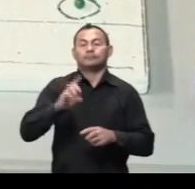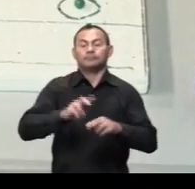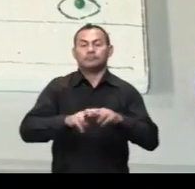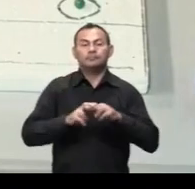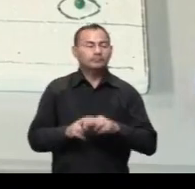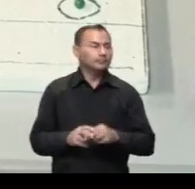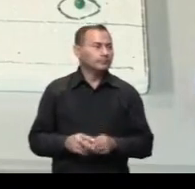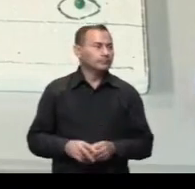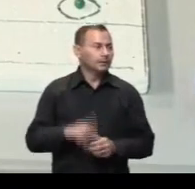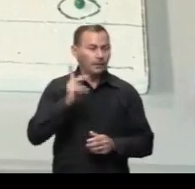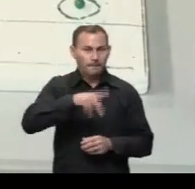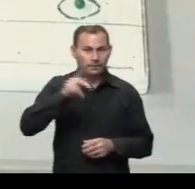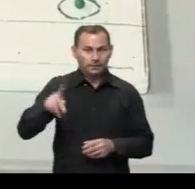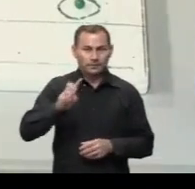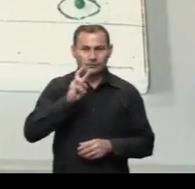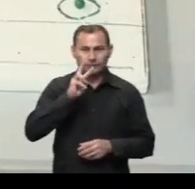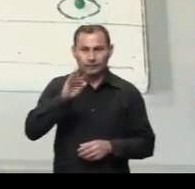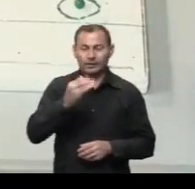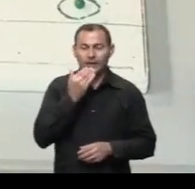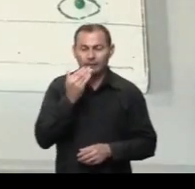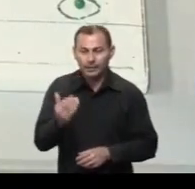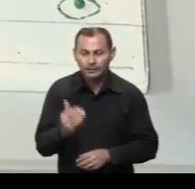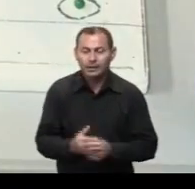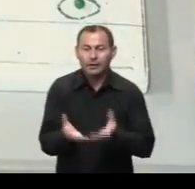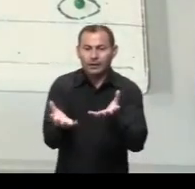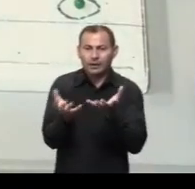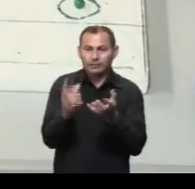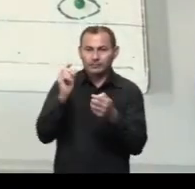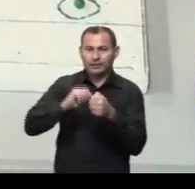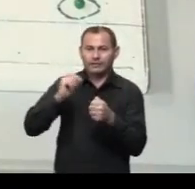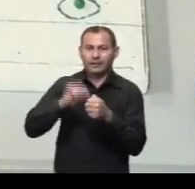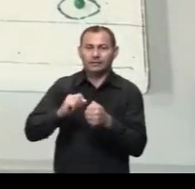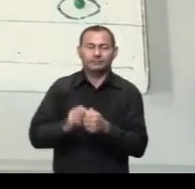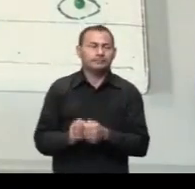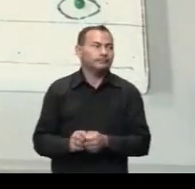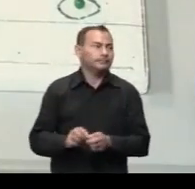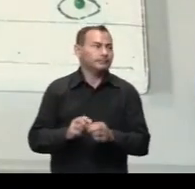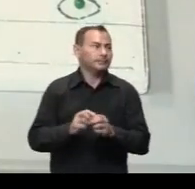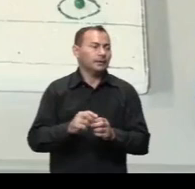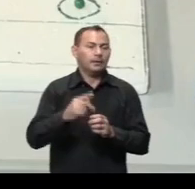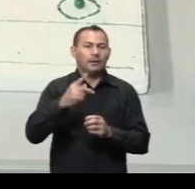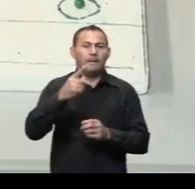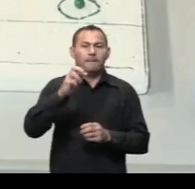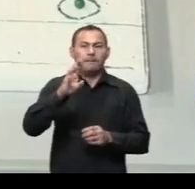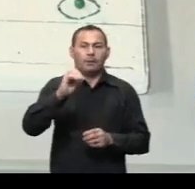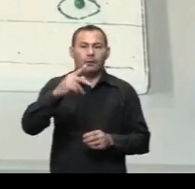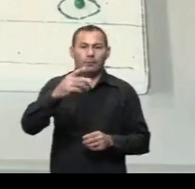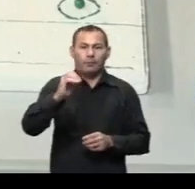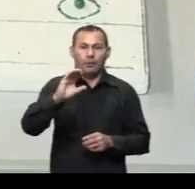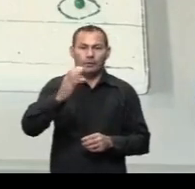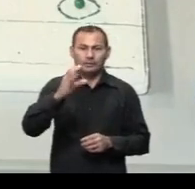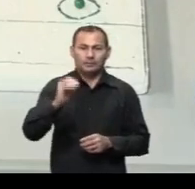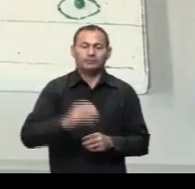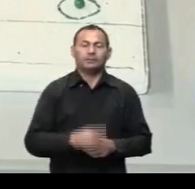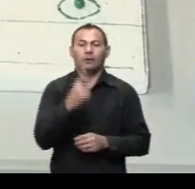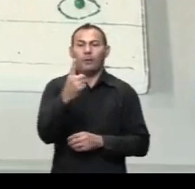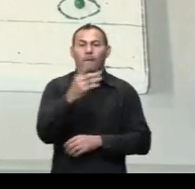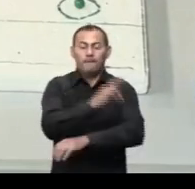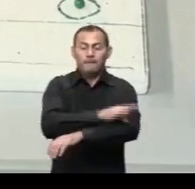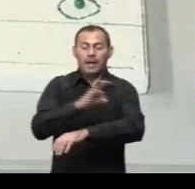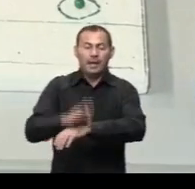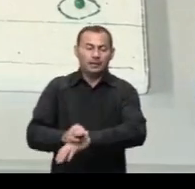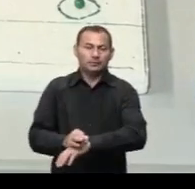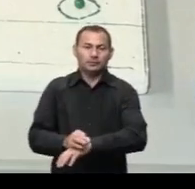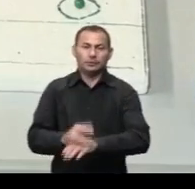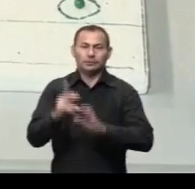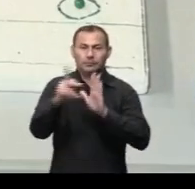aqui, o professor vai pedir o seguinte, eu quero que vocês façam na seguinte proporção. A cada 1 metro